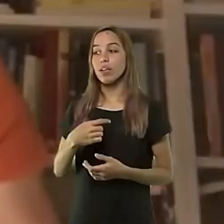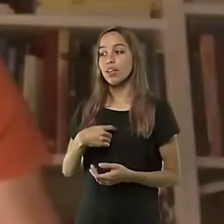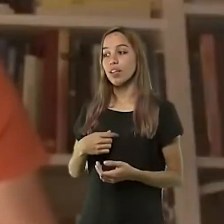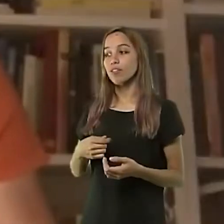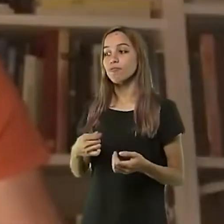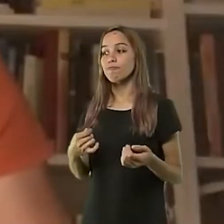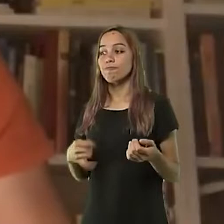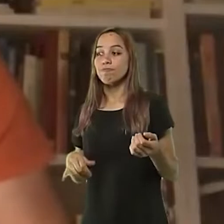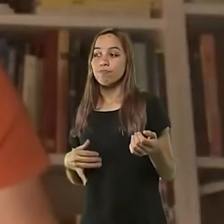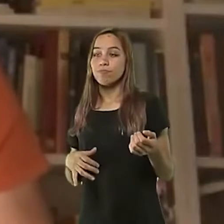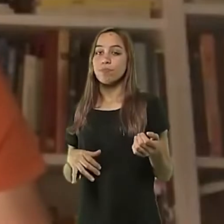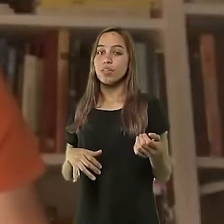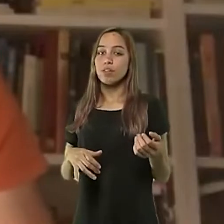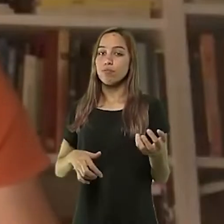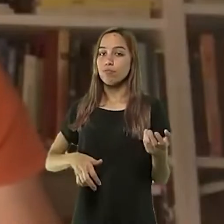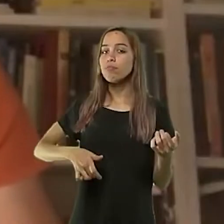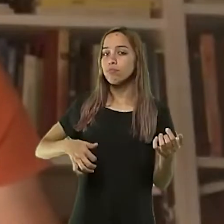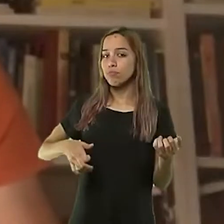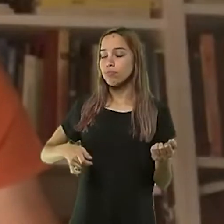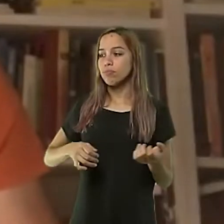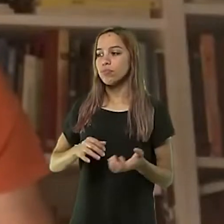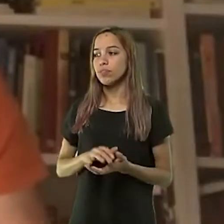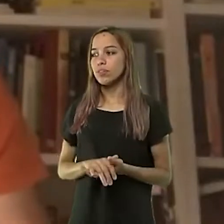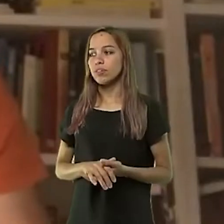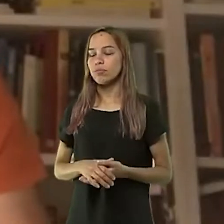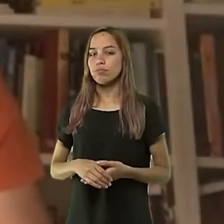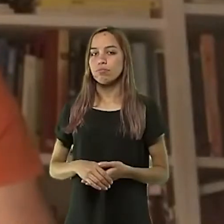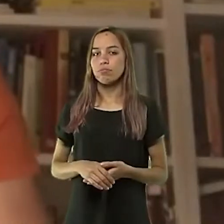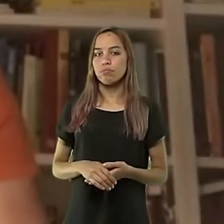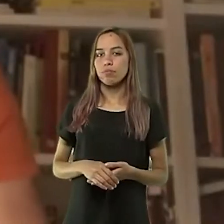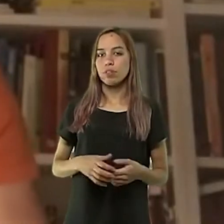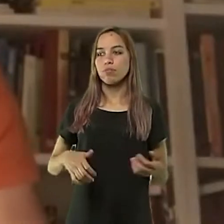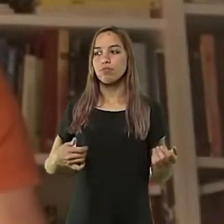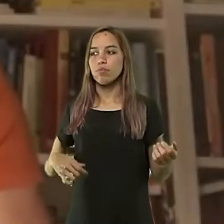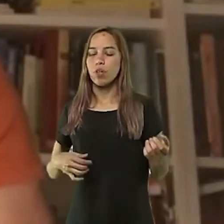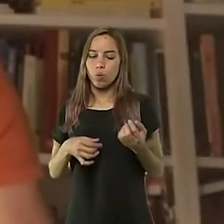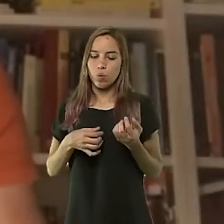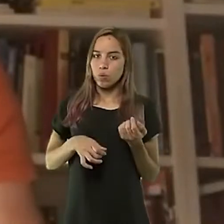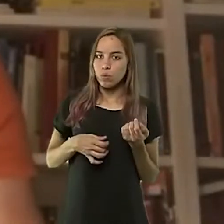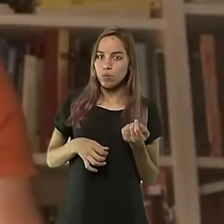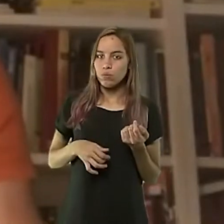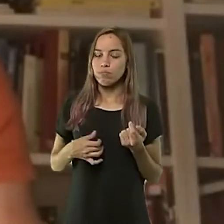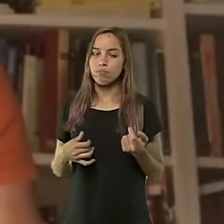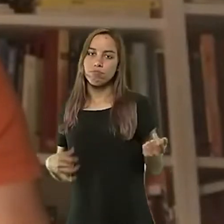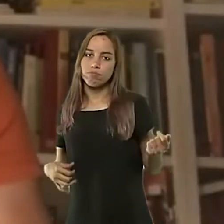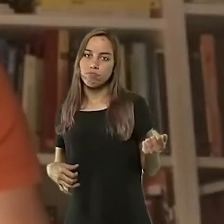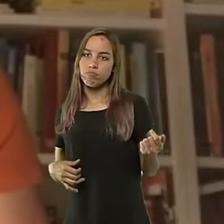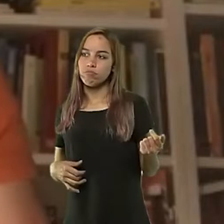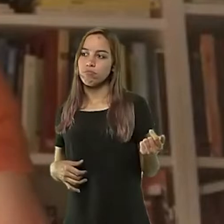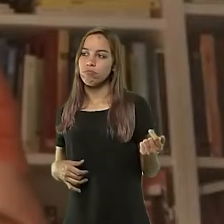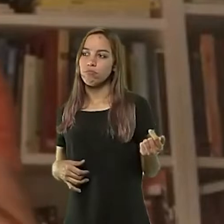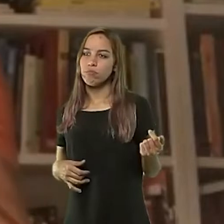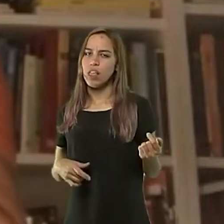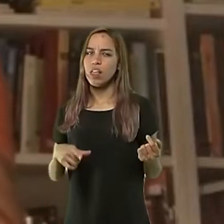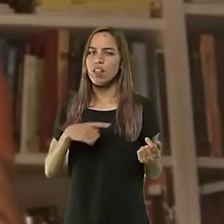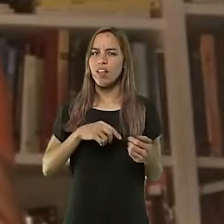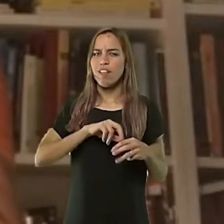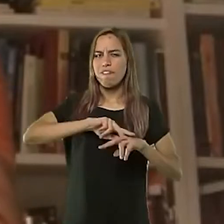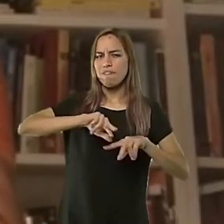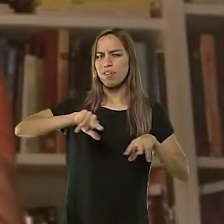maioritariamente instrumentos de cordas, a guitarra, o ukulele, banjo, a guitarra havaiana